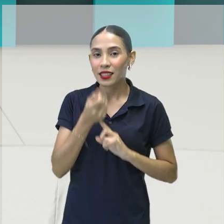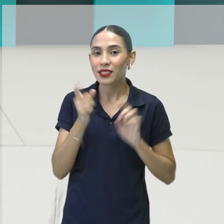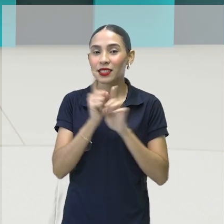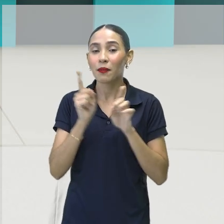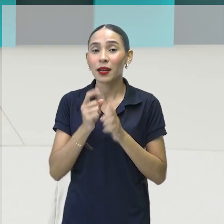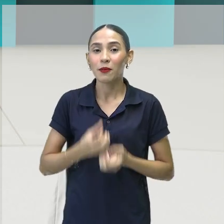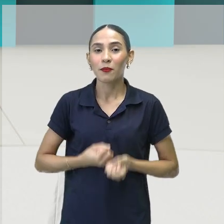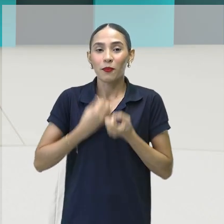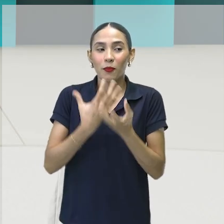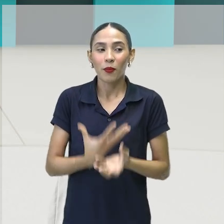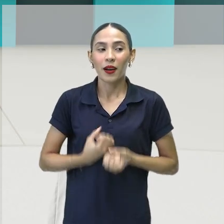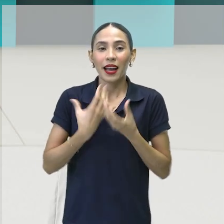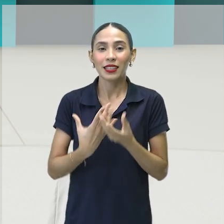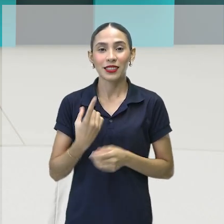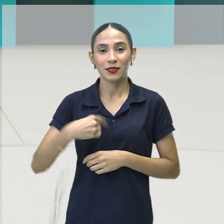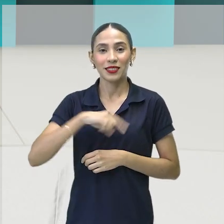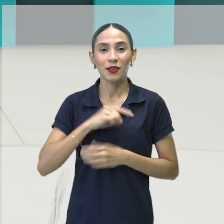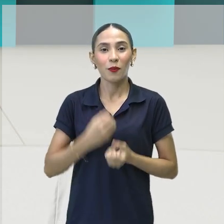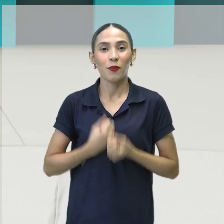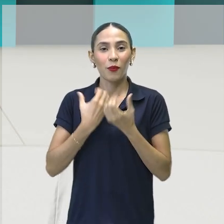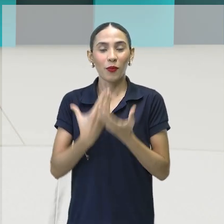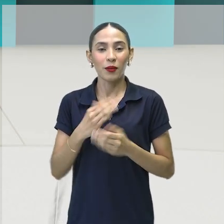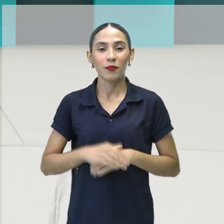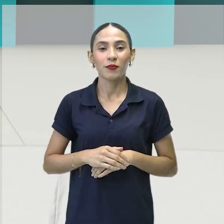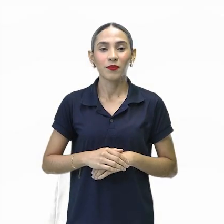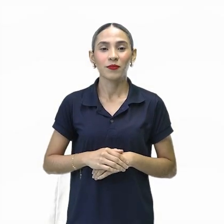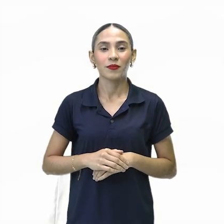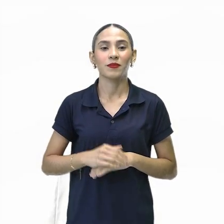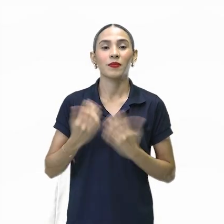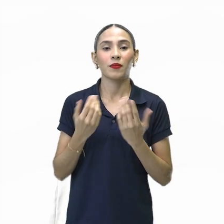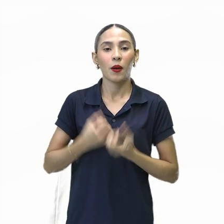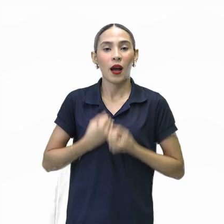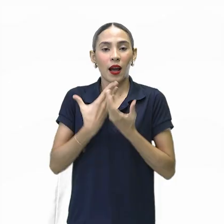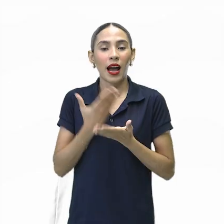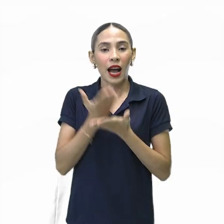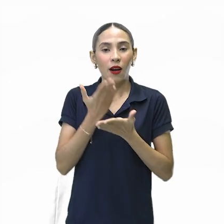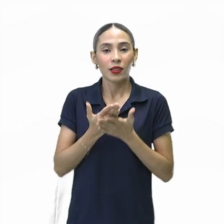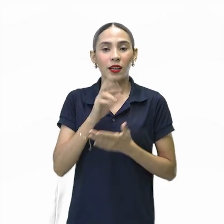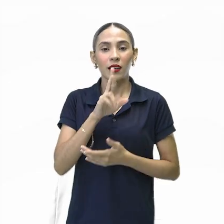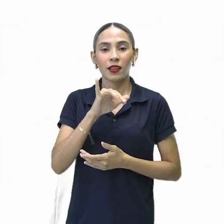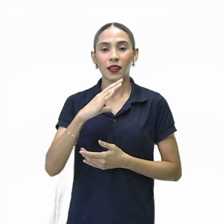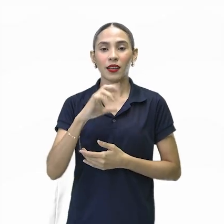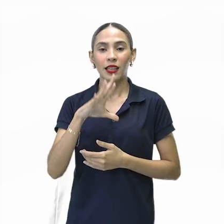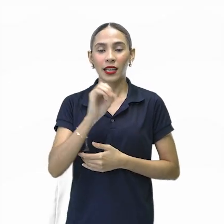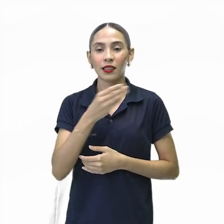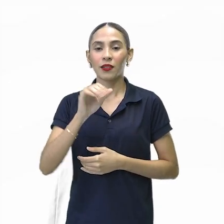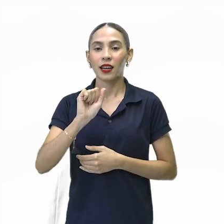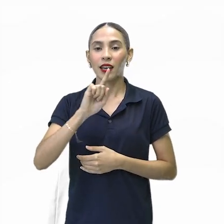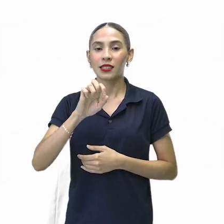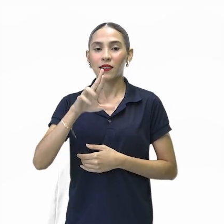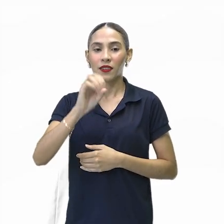artística e poética, aqui o poema Aula de Leitura de Ricardo Azevedo, onde ele